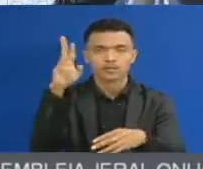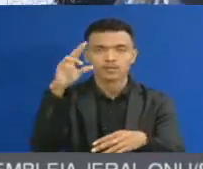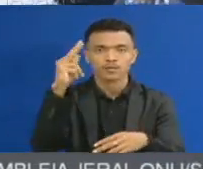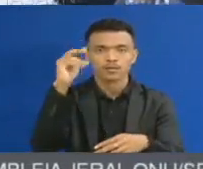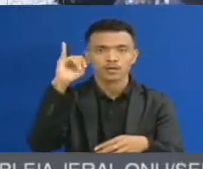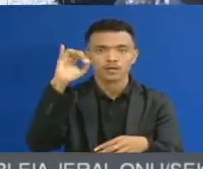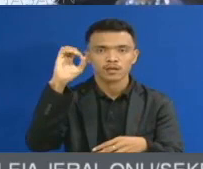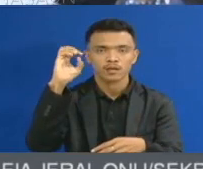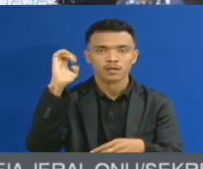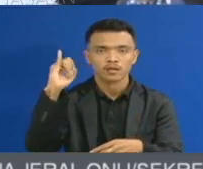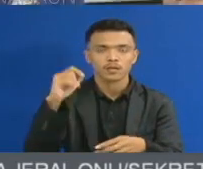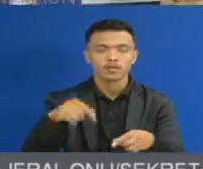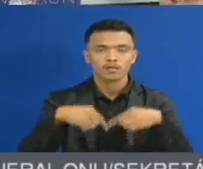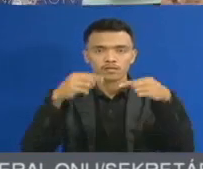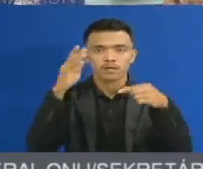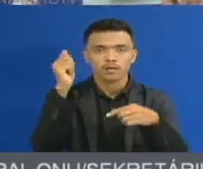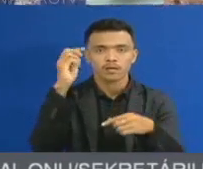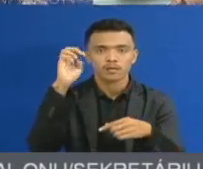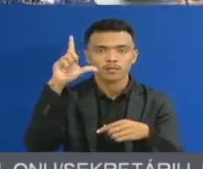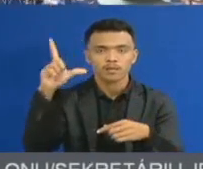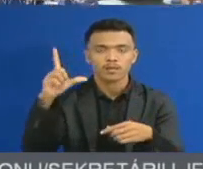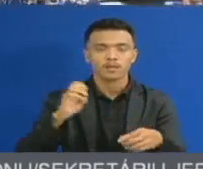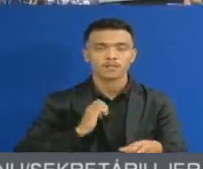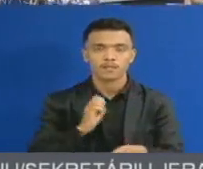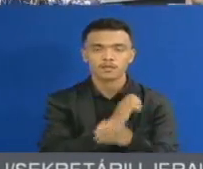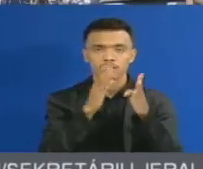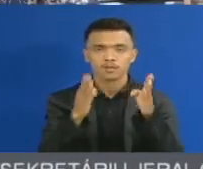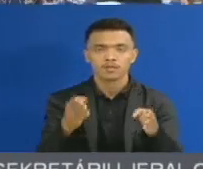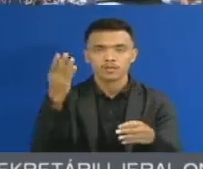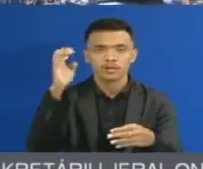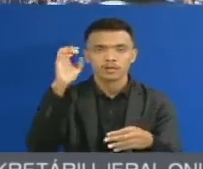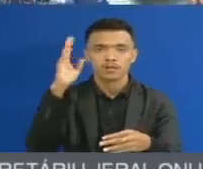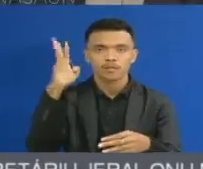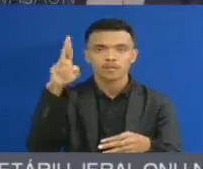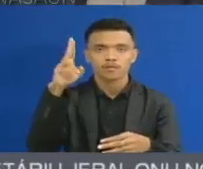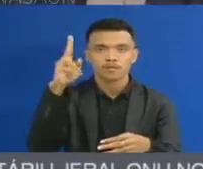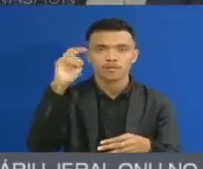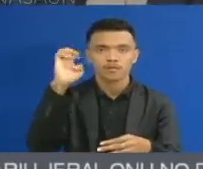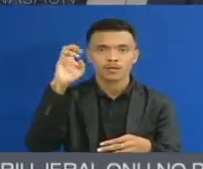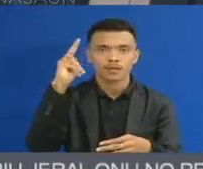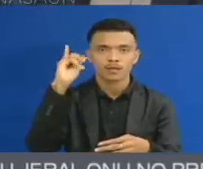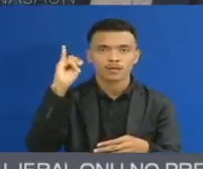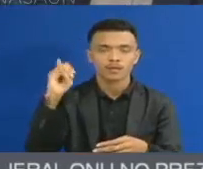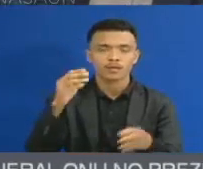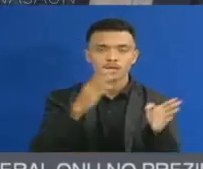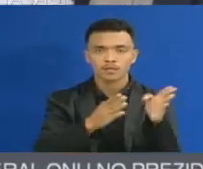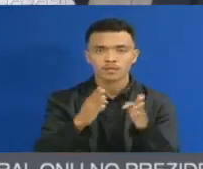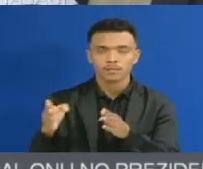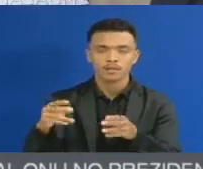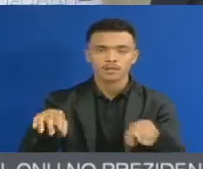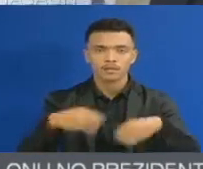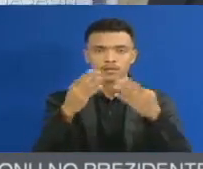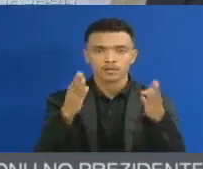Conselho Ministro nomeia Abel Guterres, bem embaixador Timor-Leste e Brunei, Rodi, apoio, preparação trabalhador